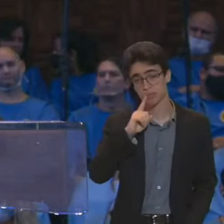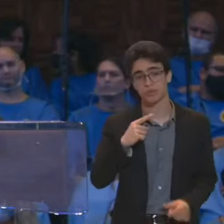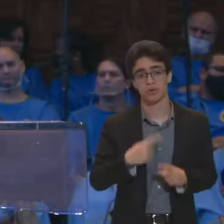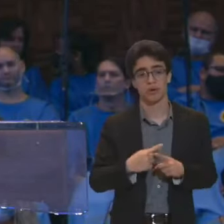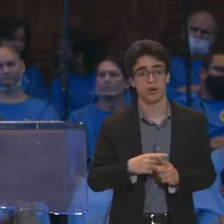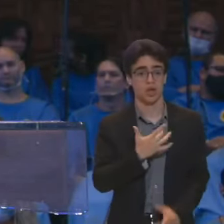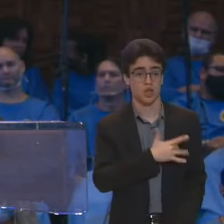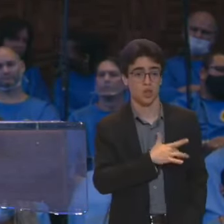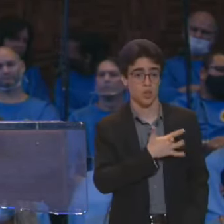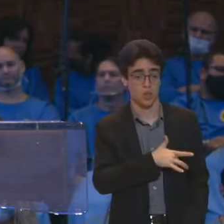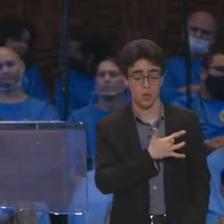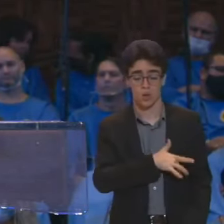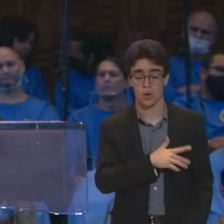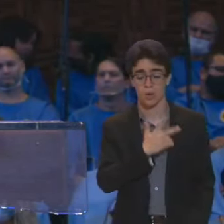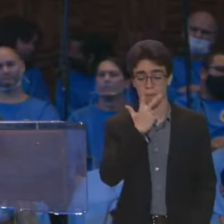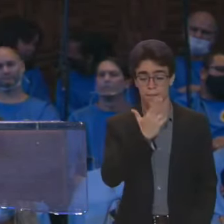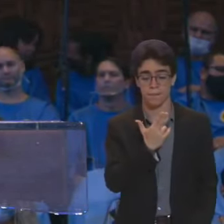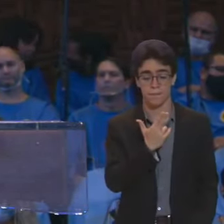se tornar